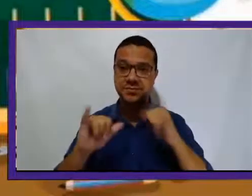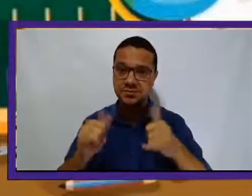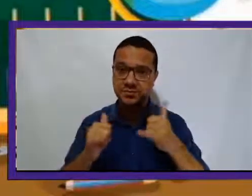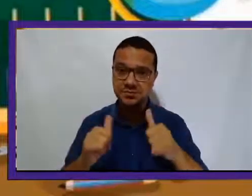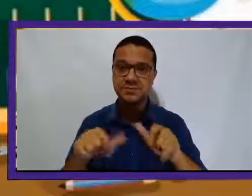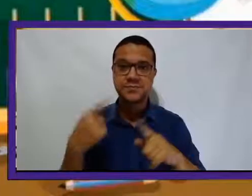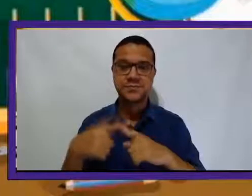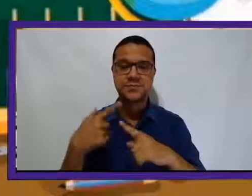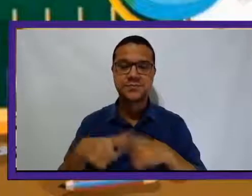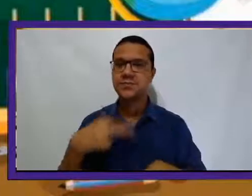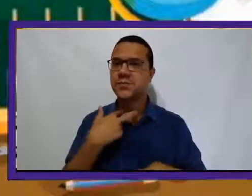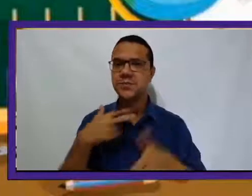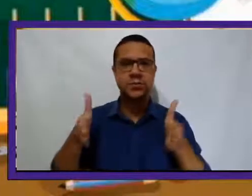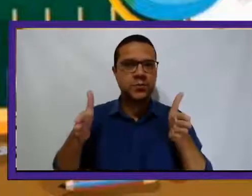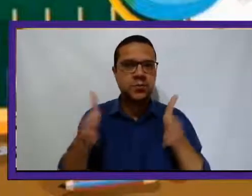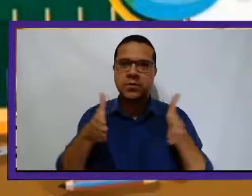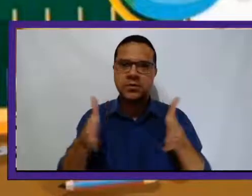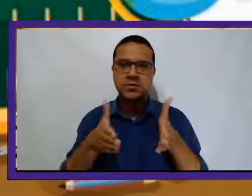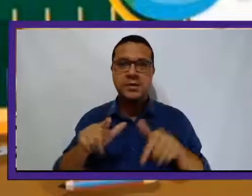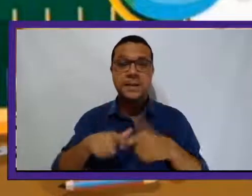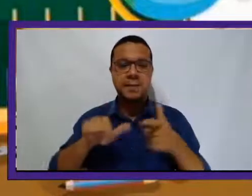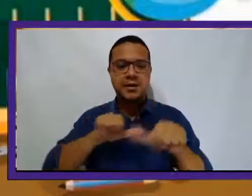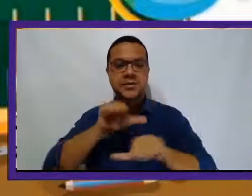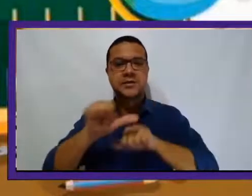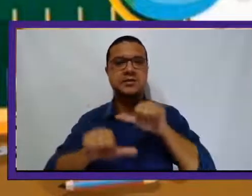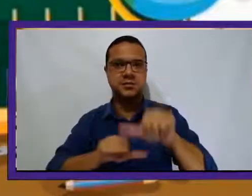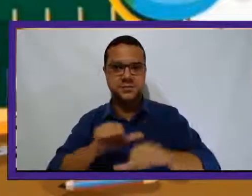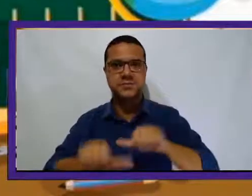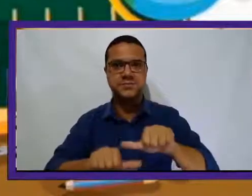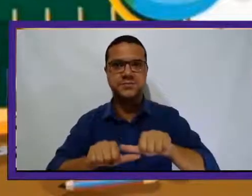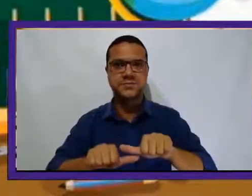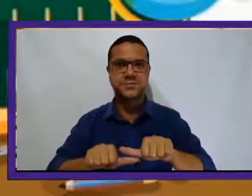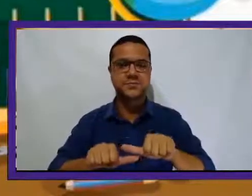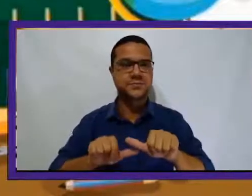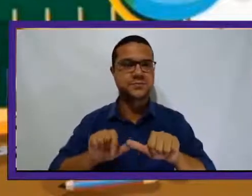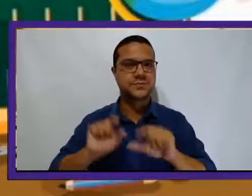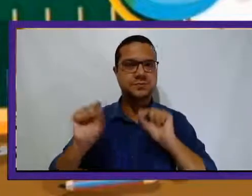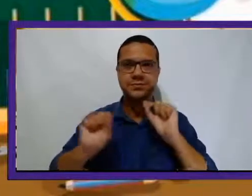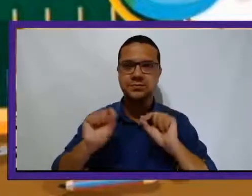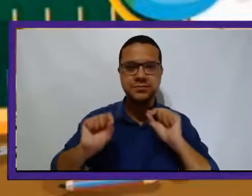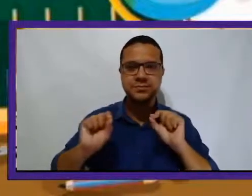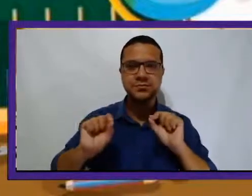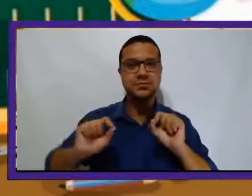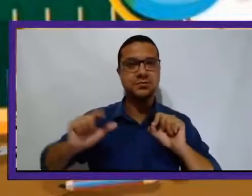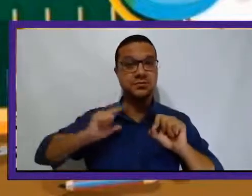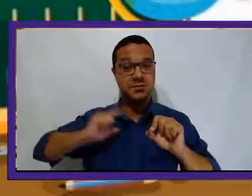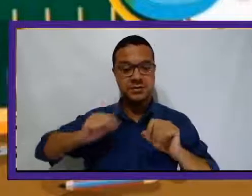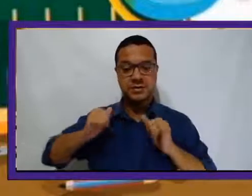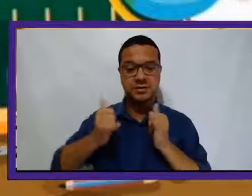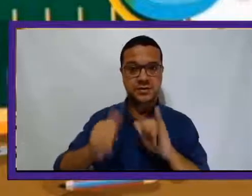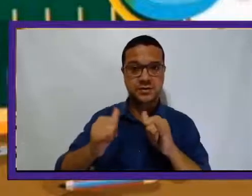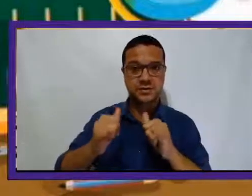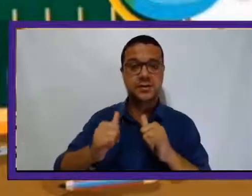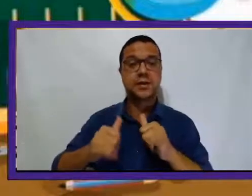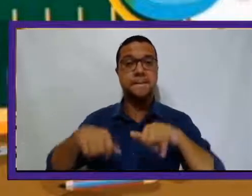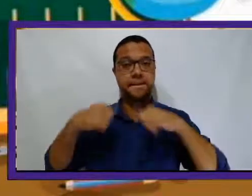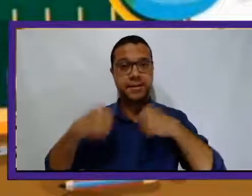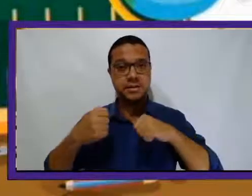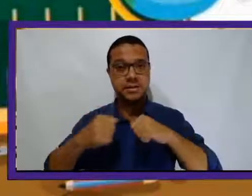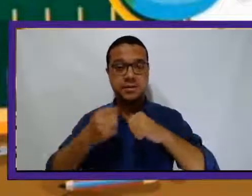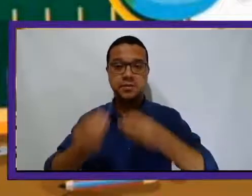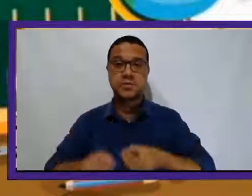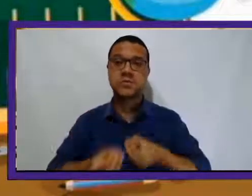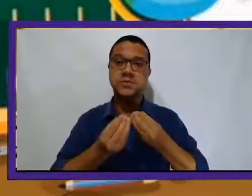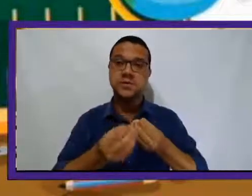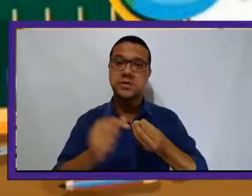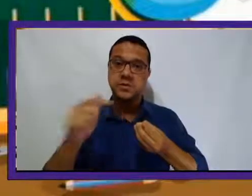energia Porque ela não pode Ser gerada Mas sim Transformada Ou seja Para obtermos Uma forma de energia Precisamos